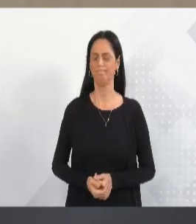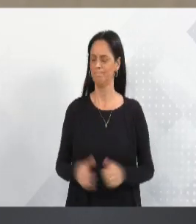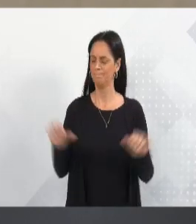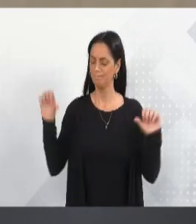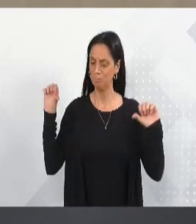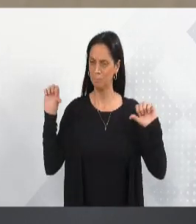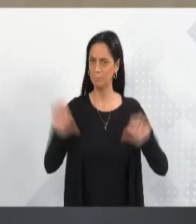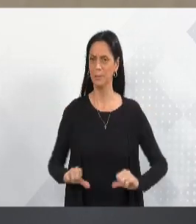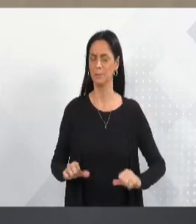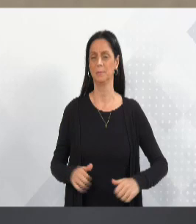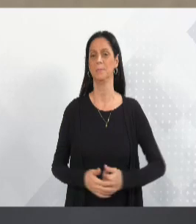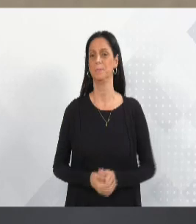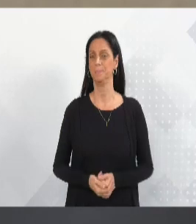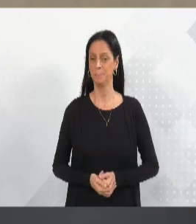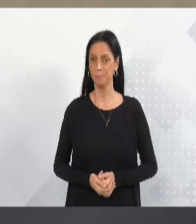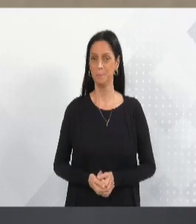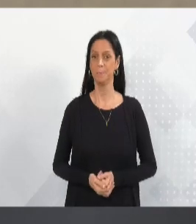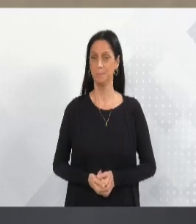Péssimo.